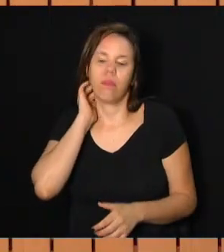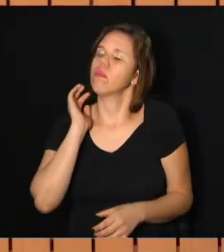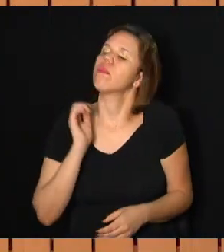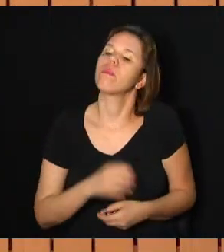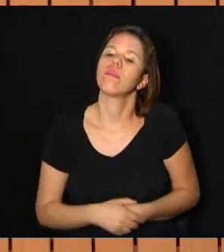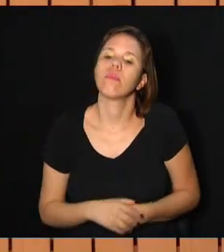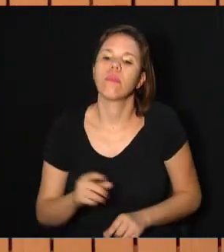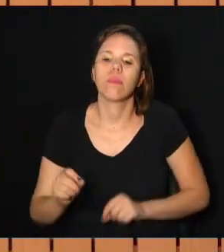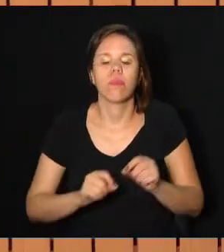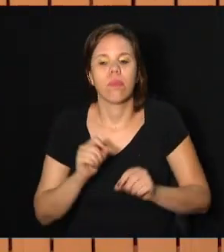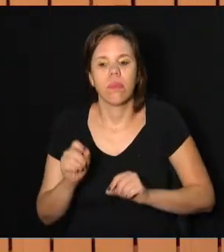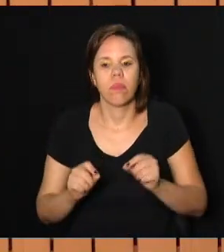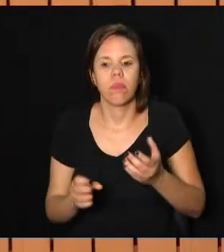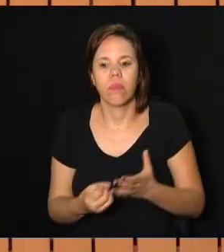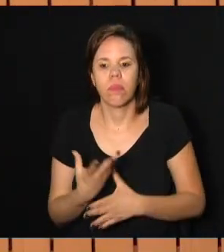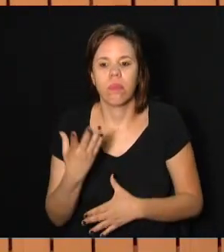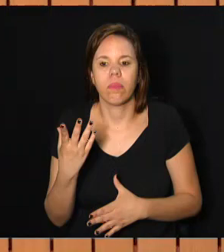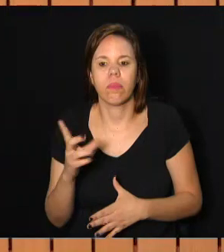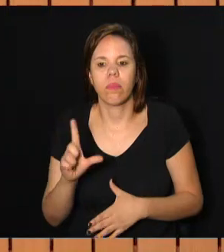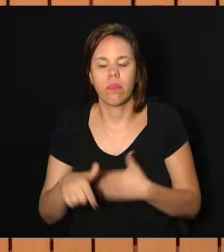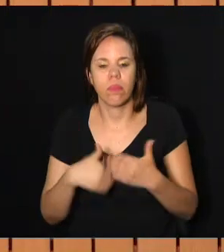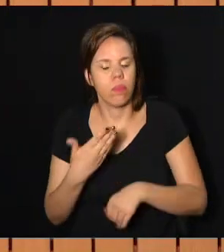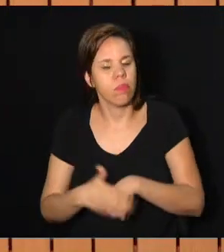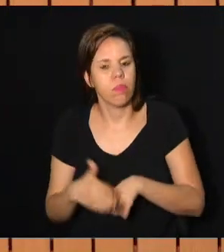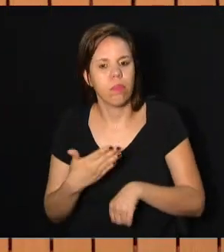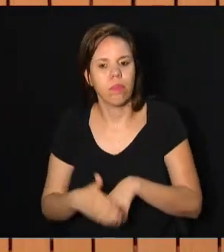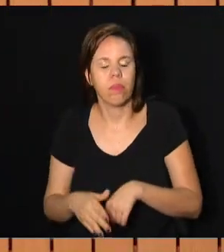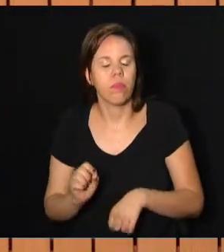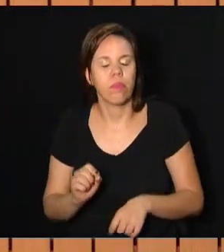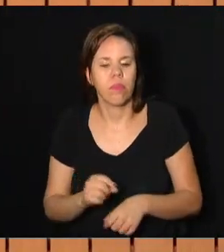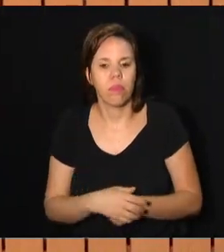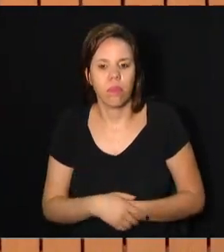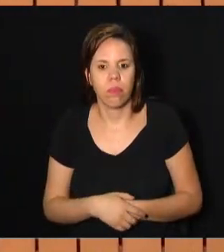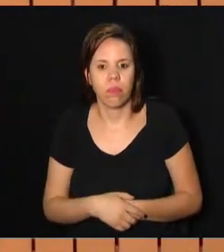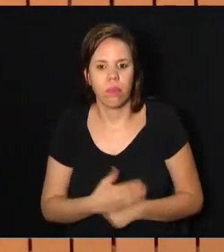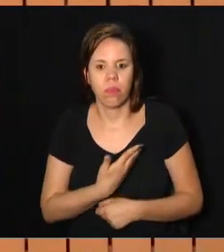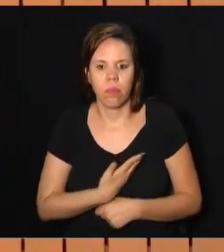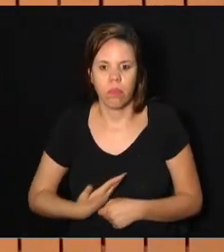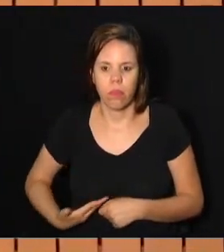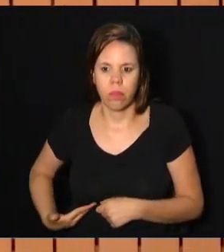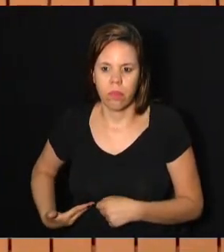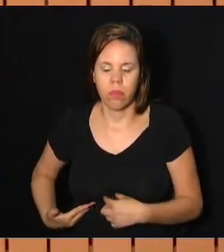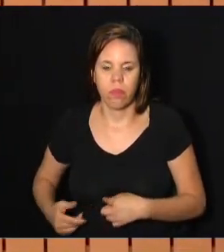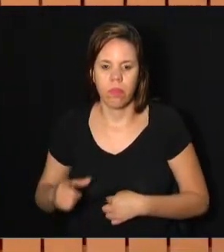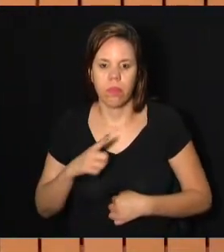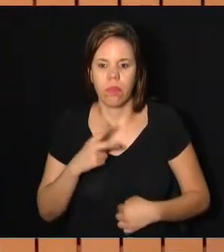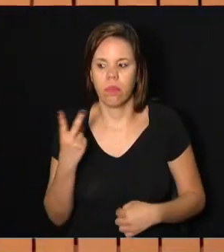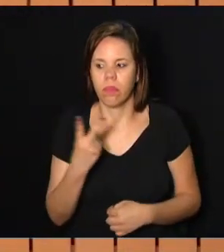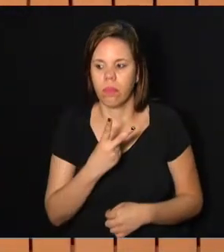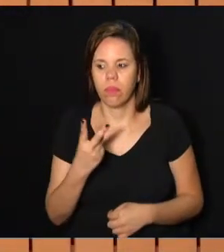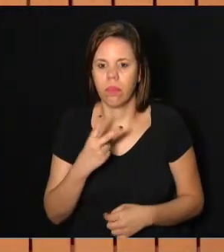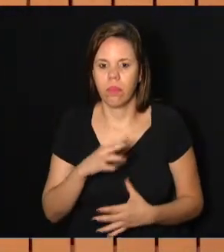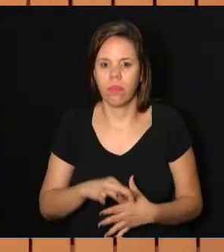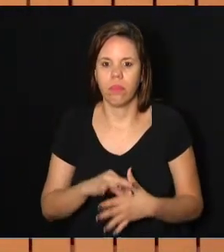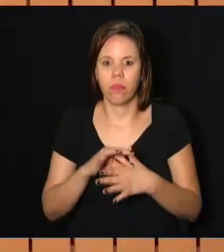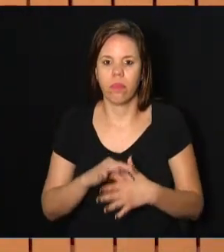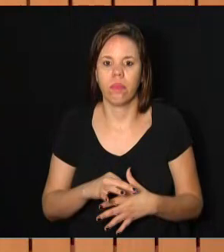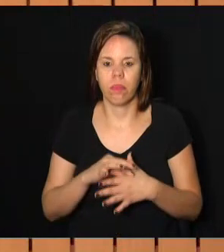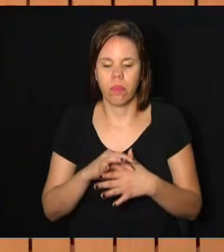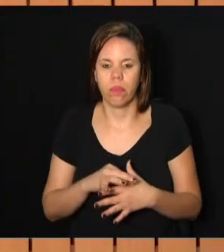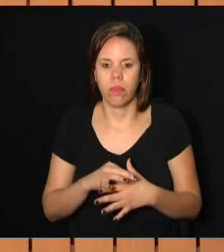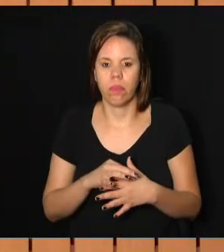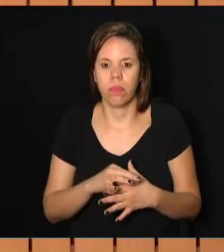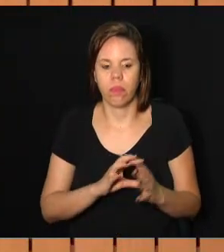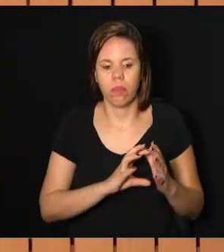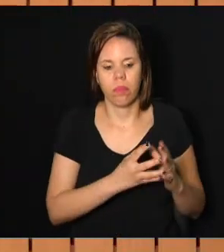o que vai acabar ocorrendo na prática é que o governo terá duas lideranças e a